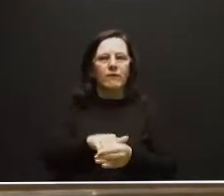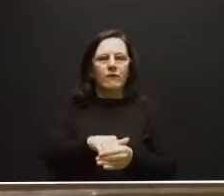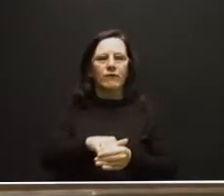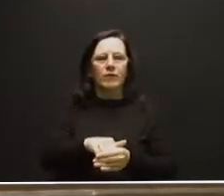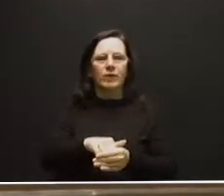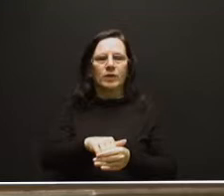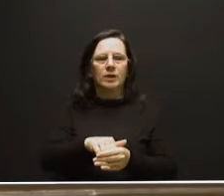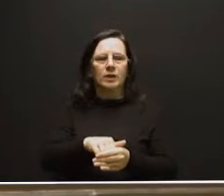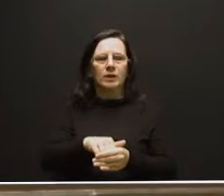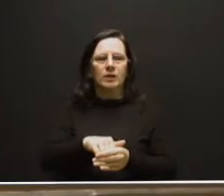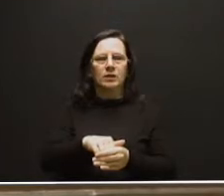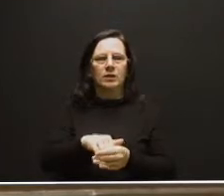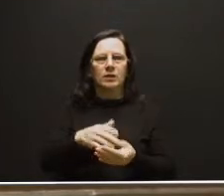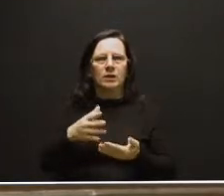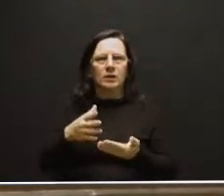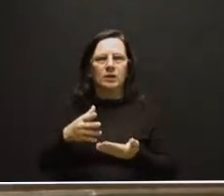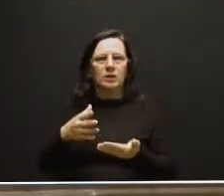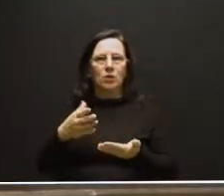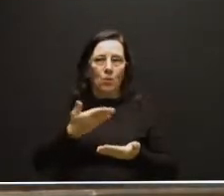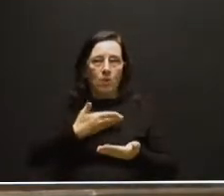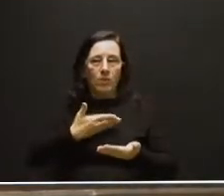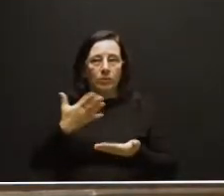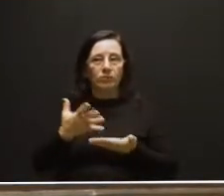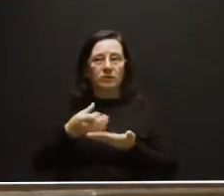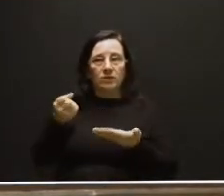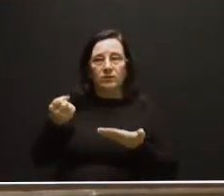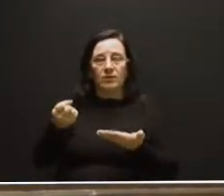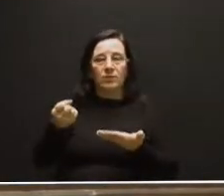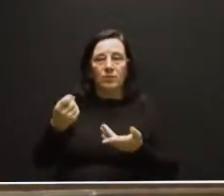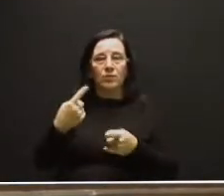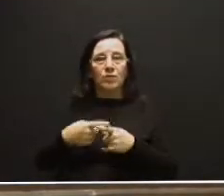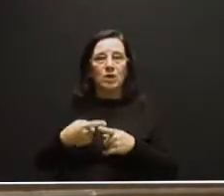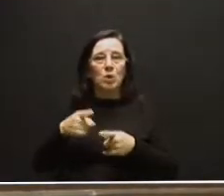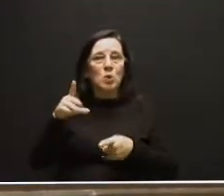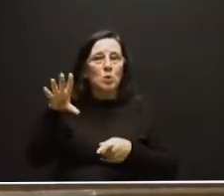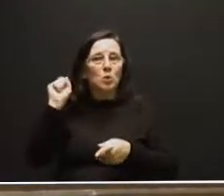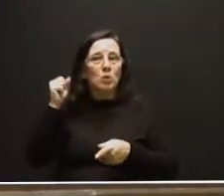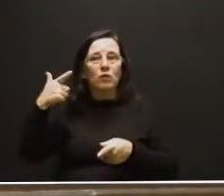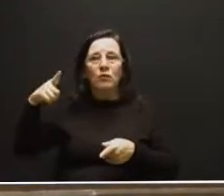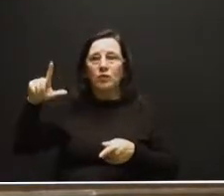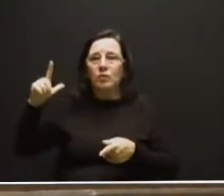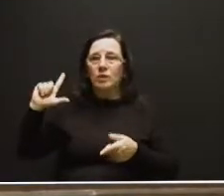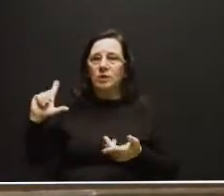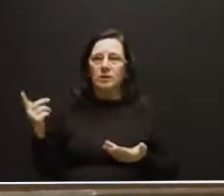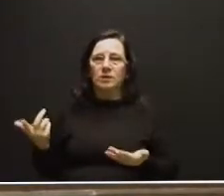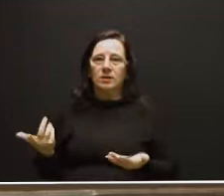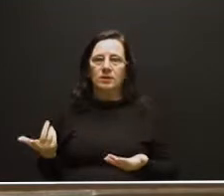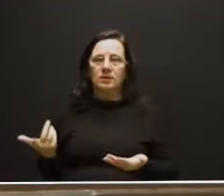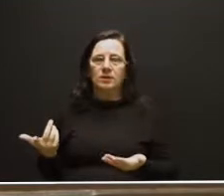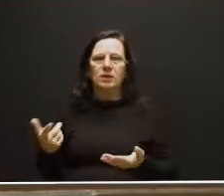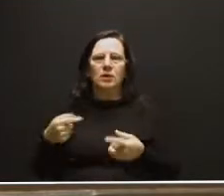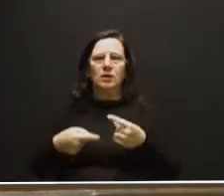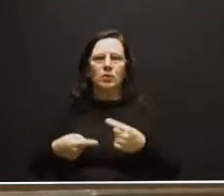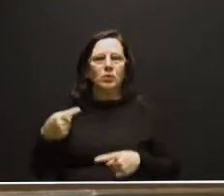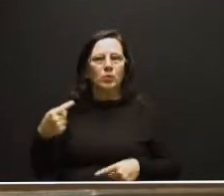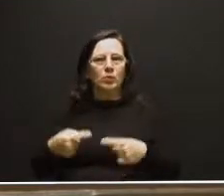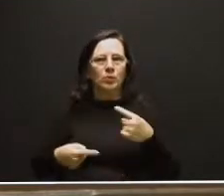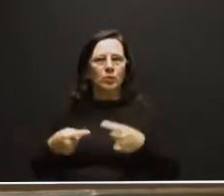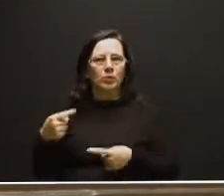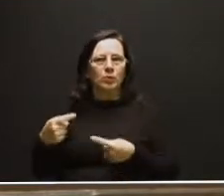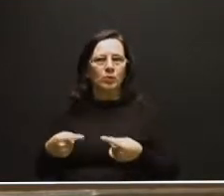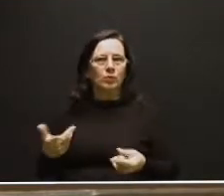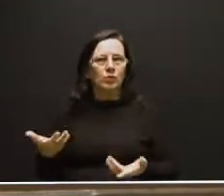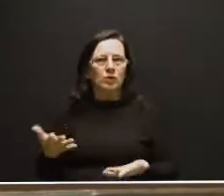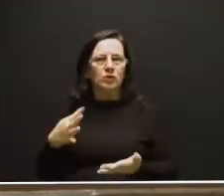pra salvar um amigo porque nós não fomos ouvidos anteriormente é aquela política é prévia